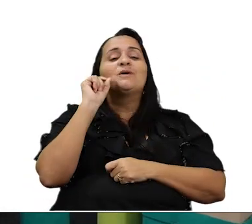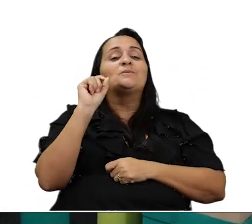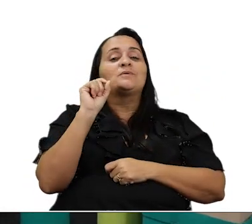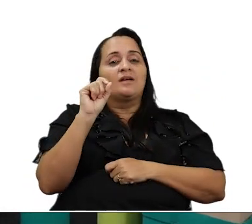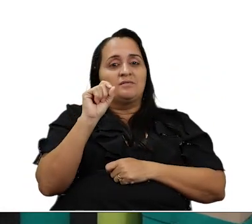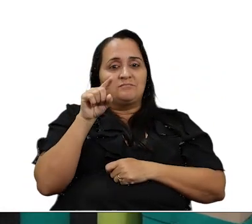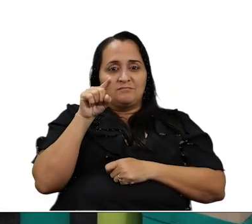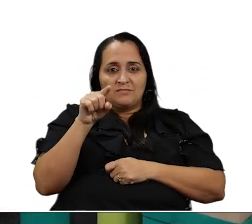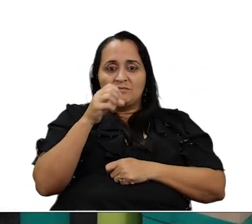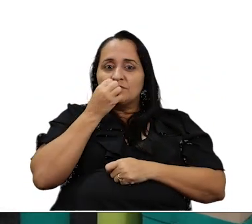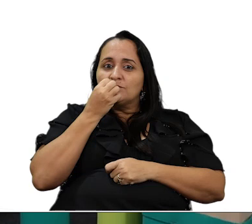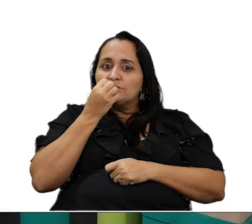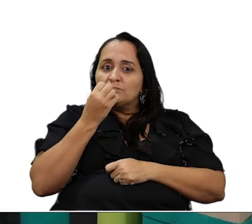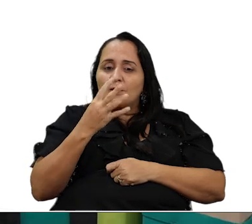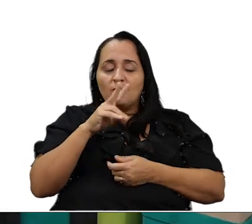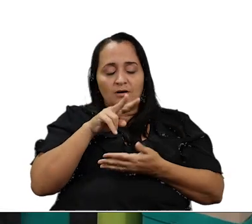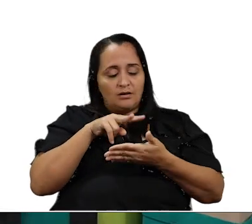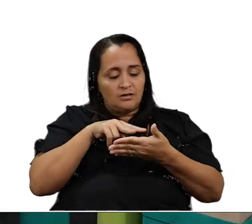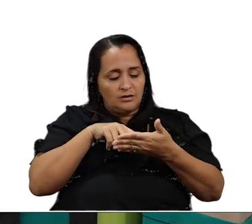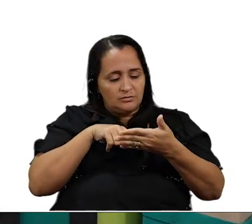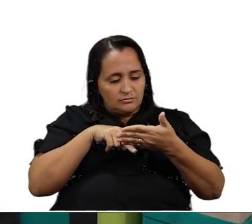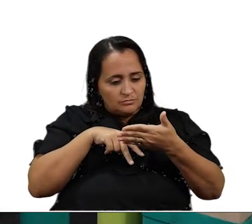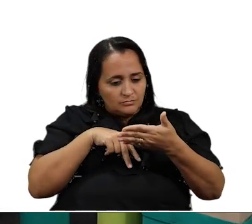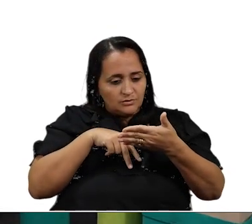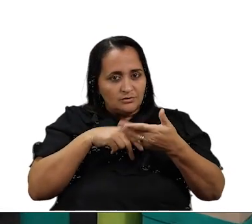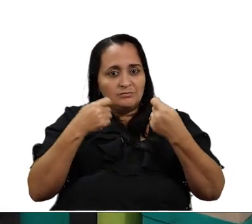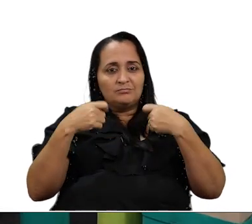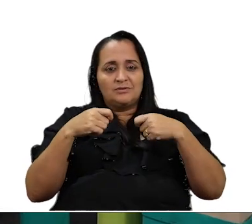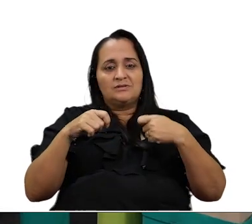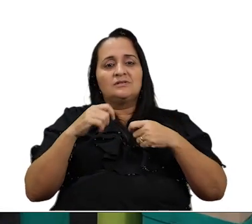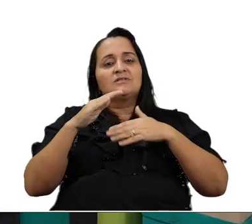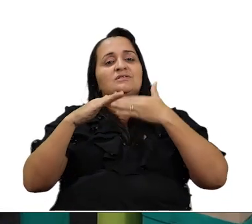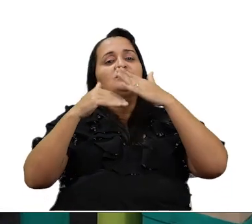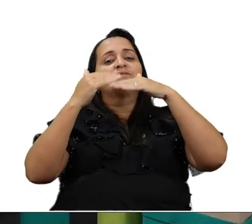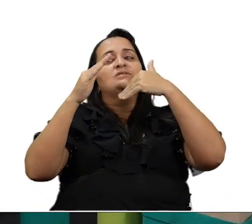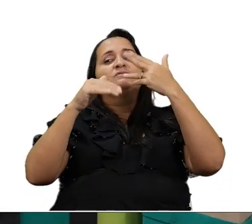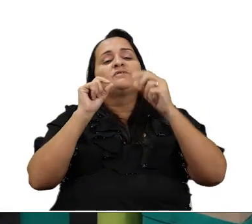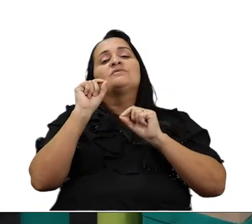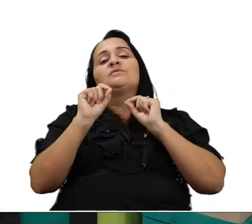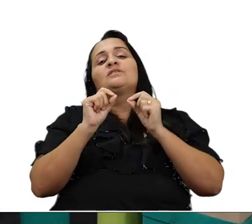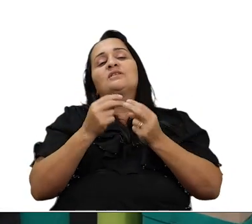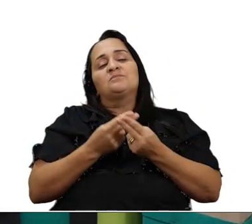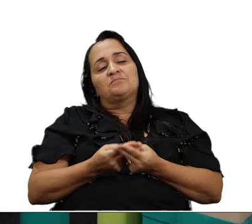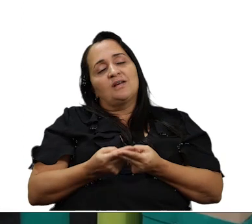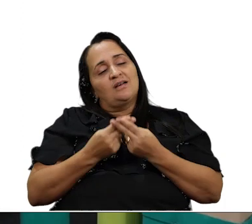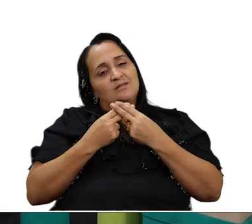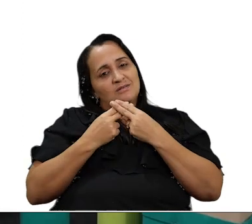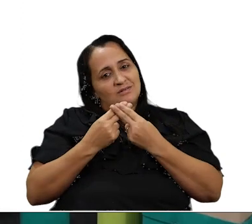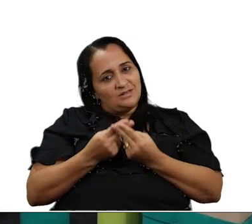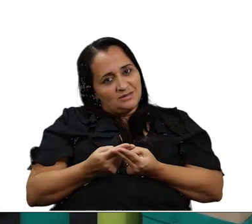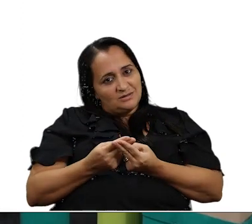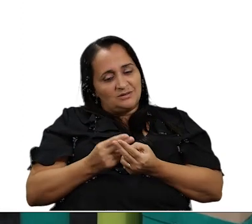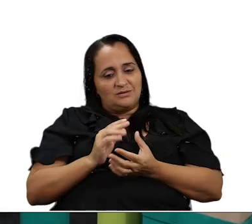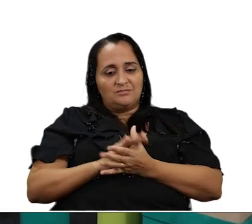ser um bom leitor, precisa desenvolver a paciência. Outra dica boa